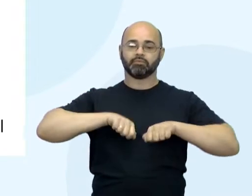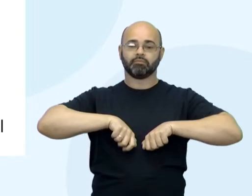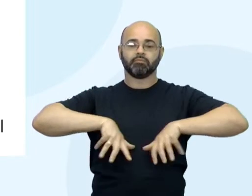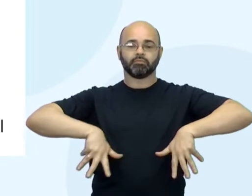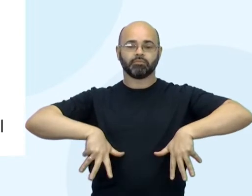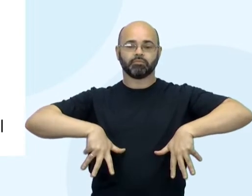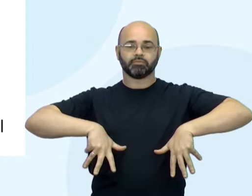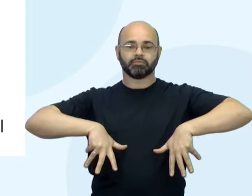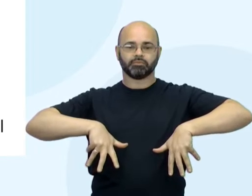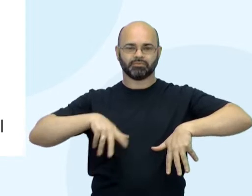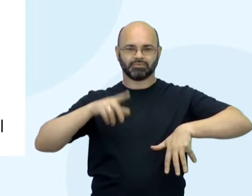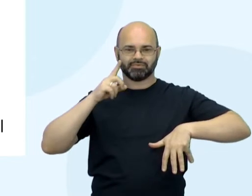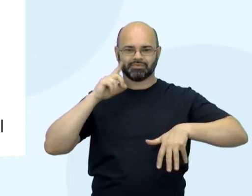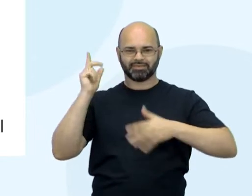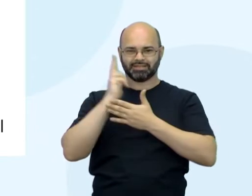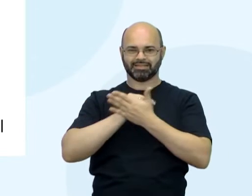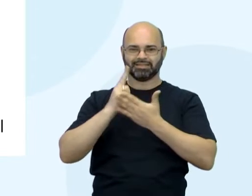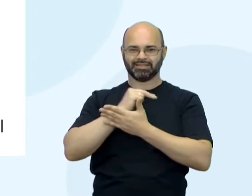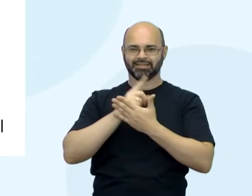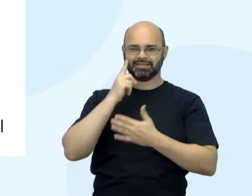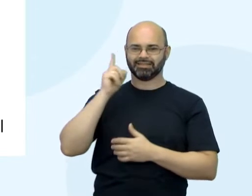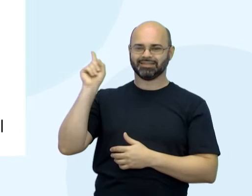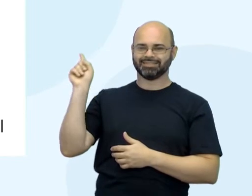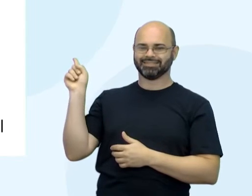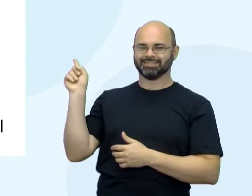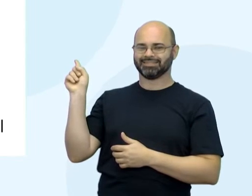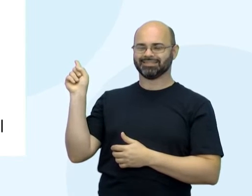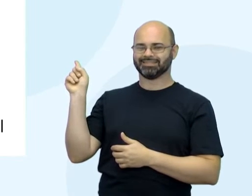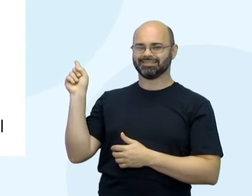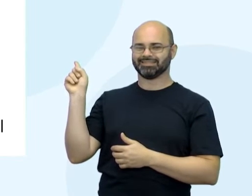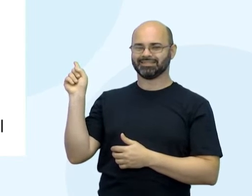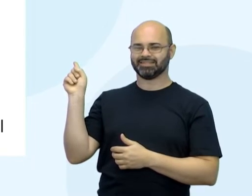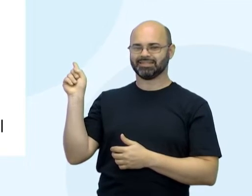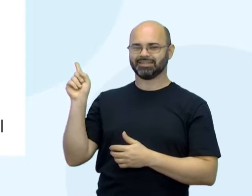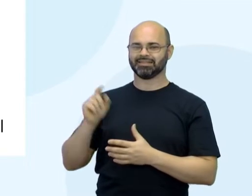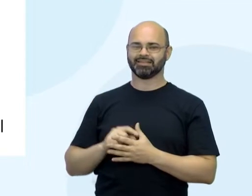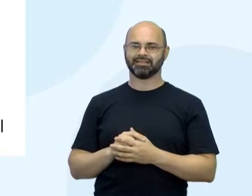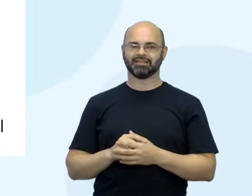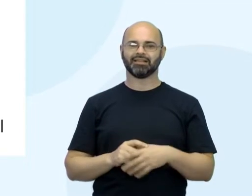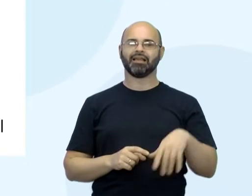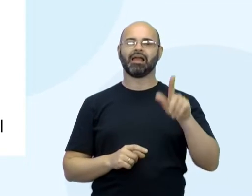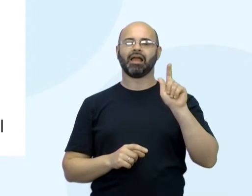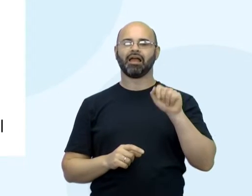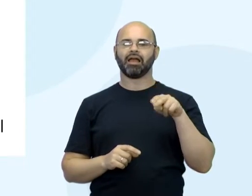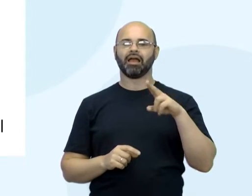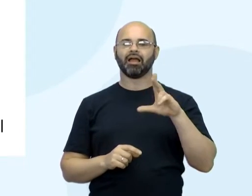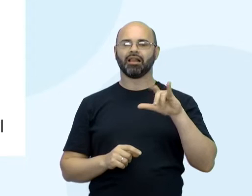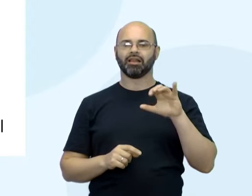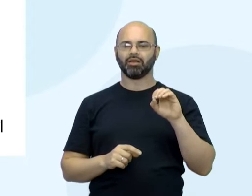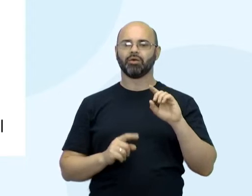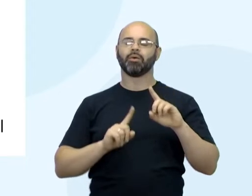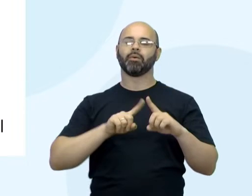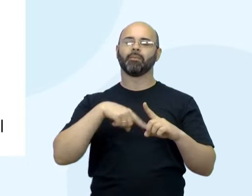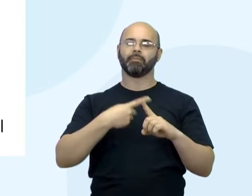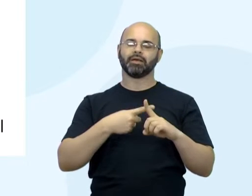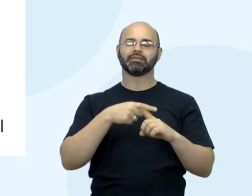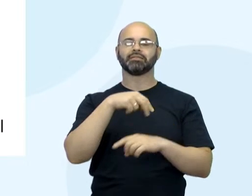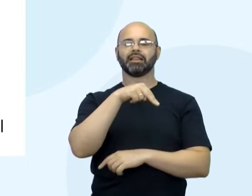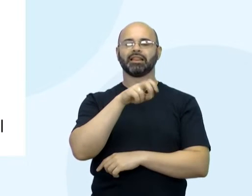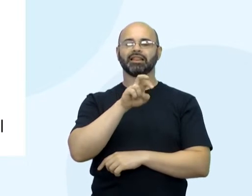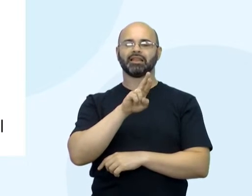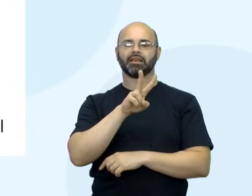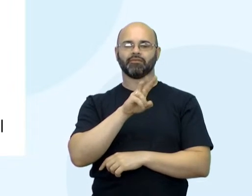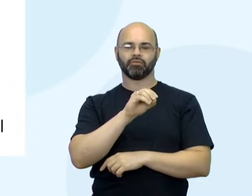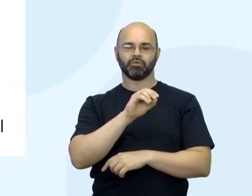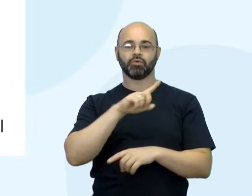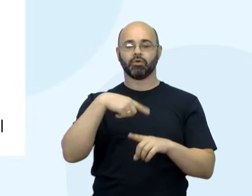indicado para você nas figuras ali que compreendem aí os gânglios e os nervos e tal, e o sistema